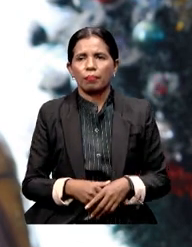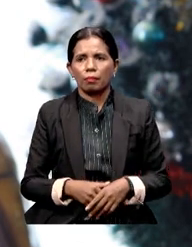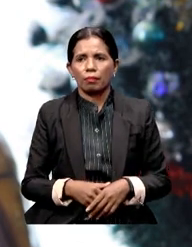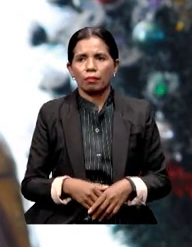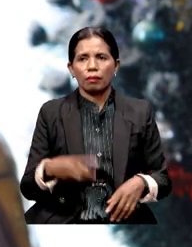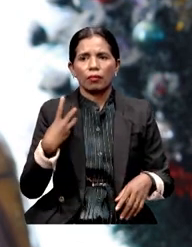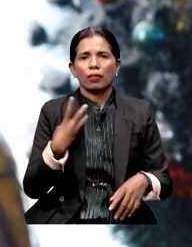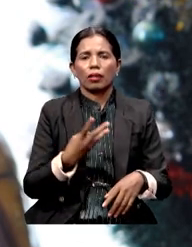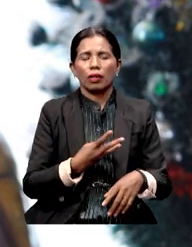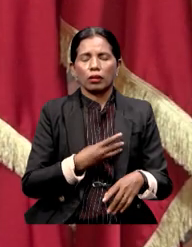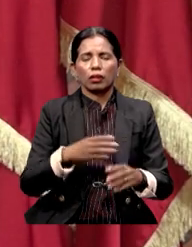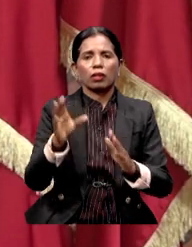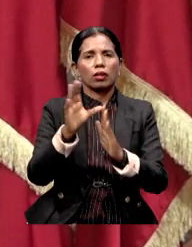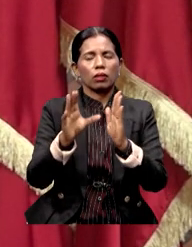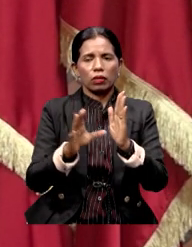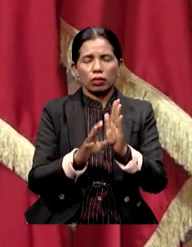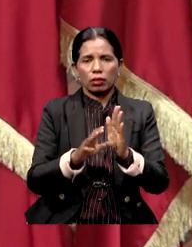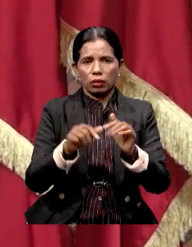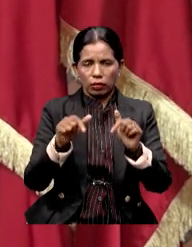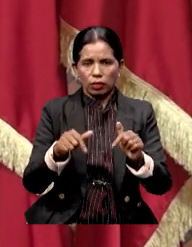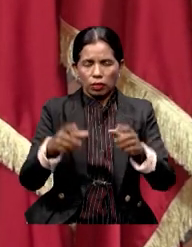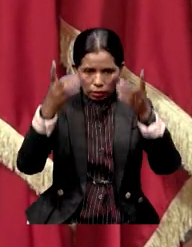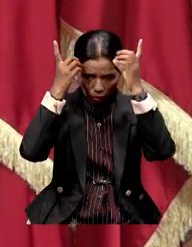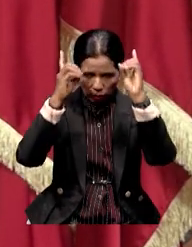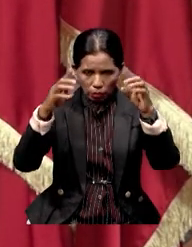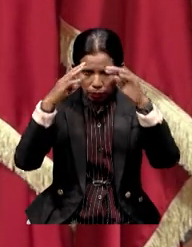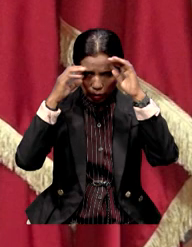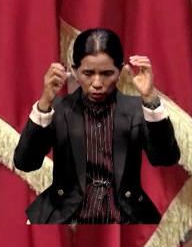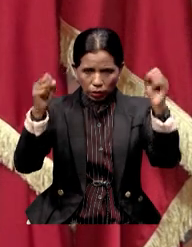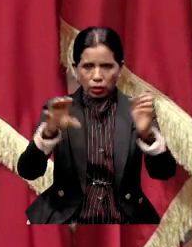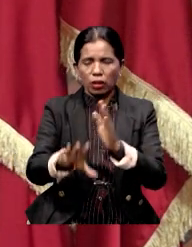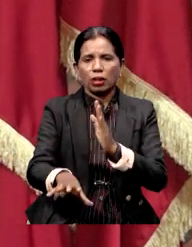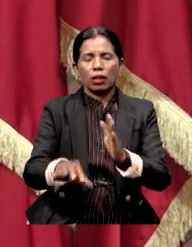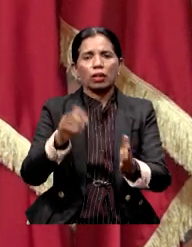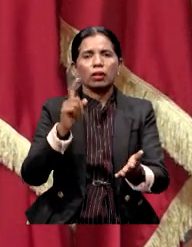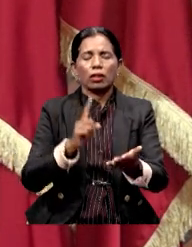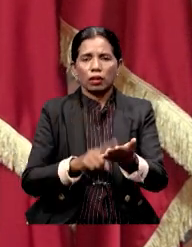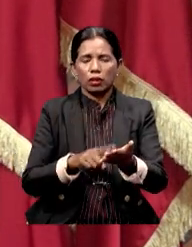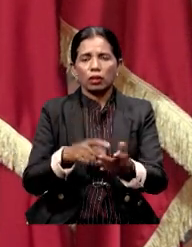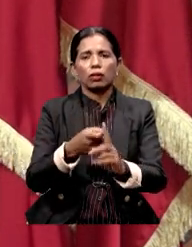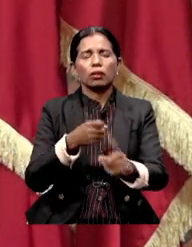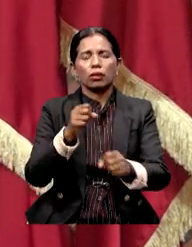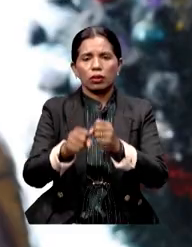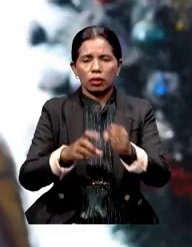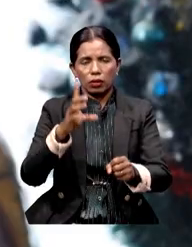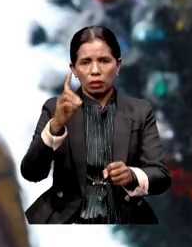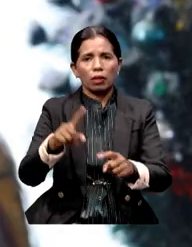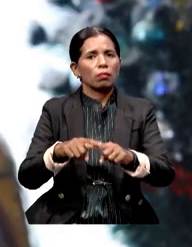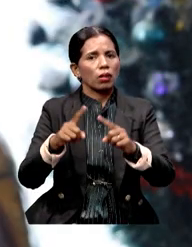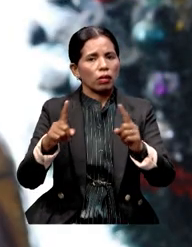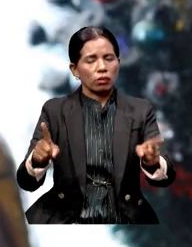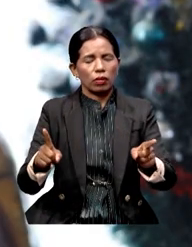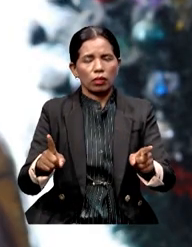tinha constituição racista. Mas que decisão presidente da República nem retan protesto, Rússia e sociedade civil, mas bem Dom